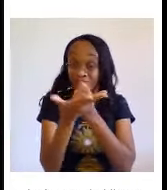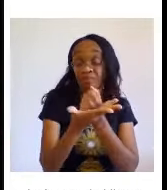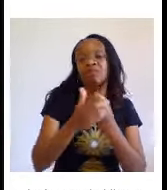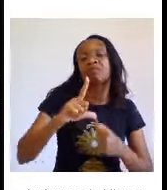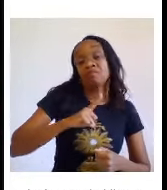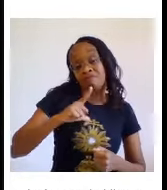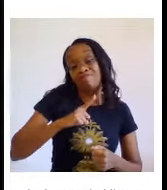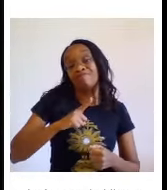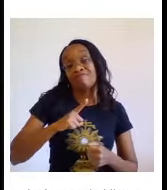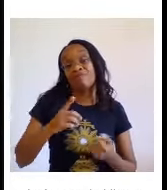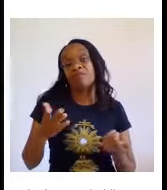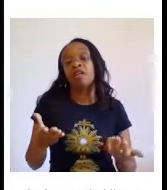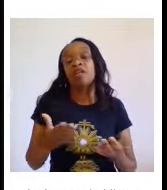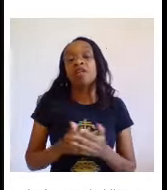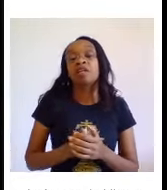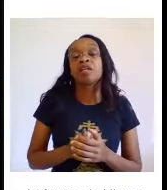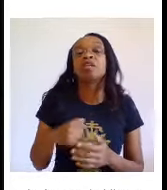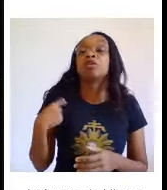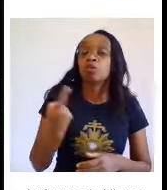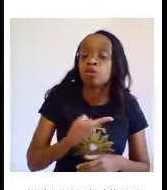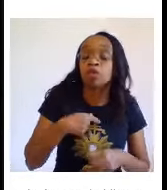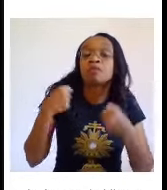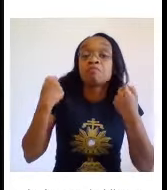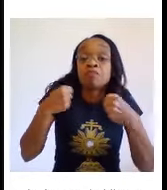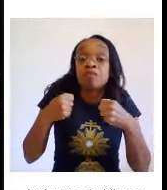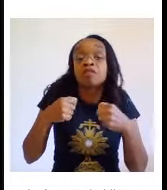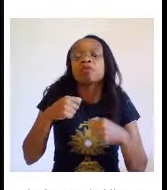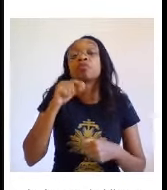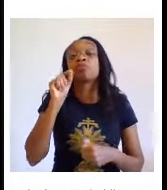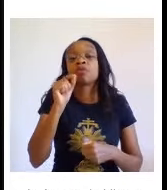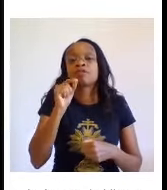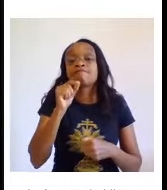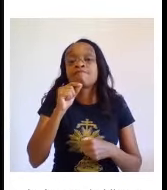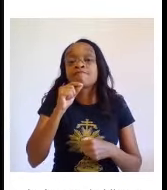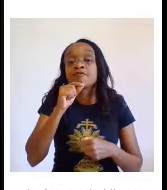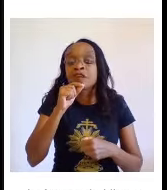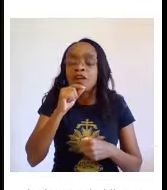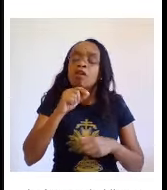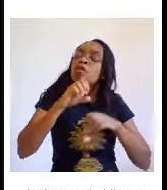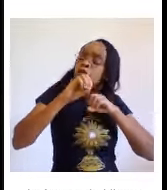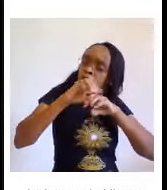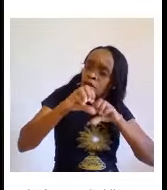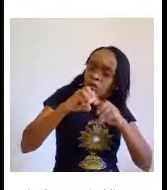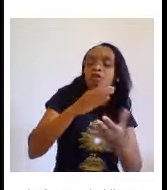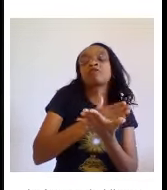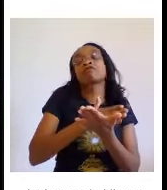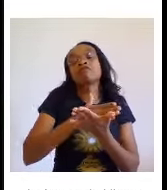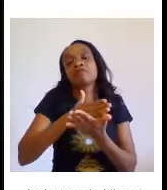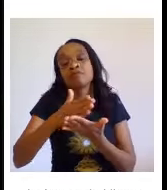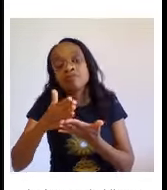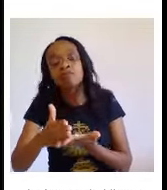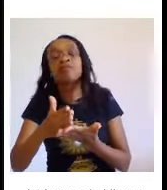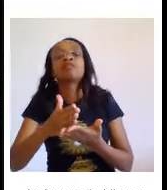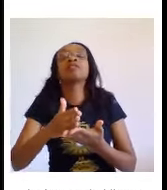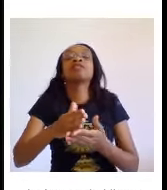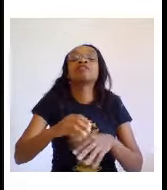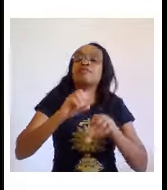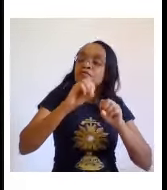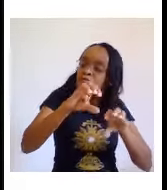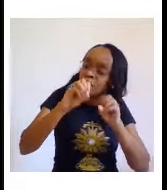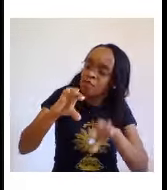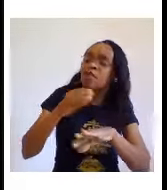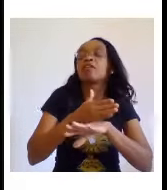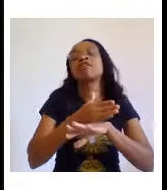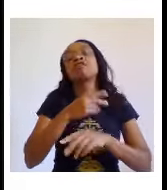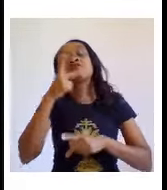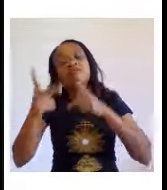está vivendo, a gente falar também e trazer a questão da empatia. A gente está falando da mudança